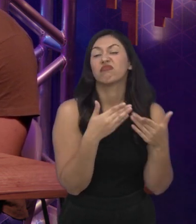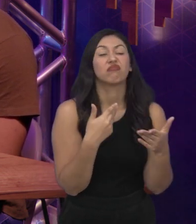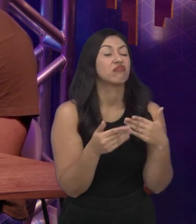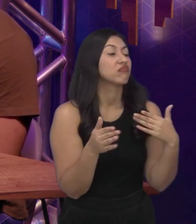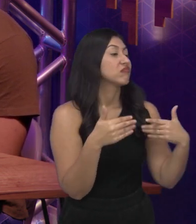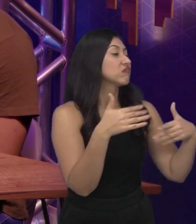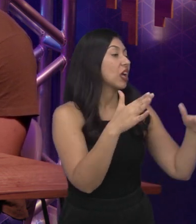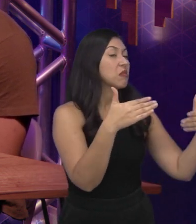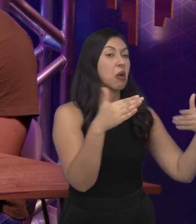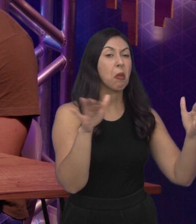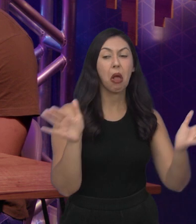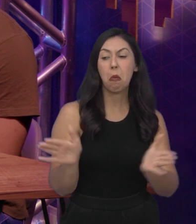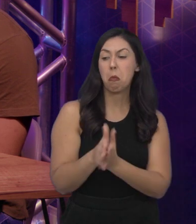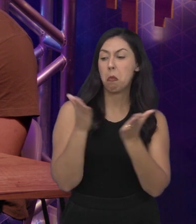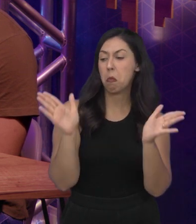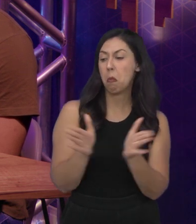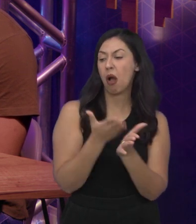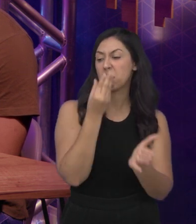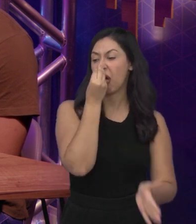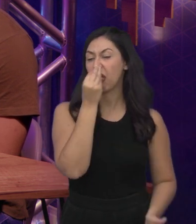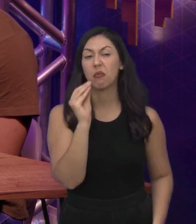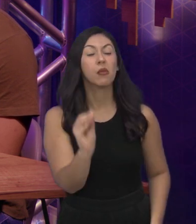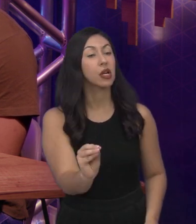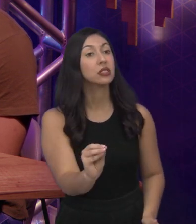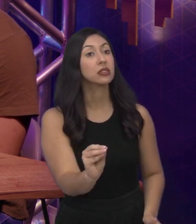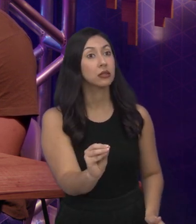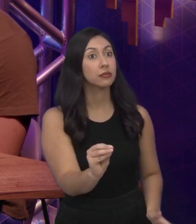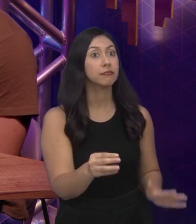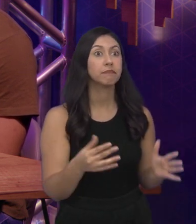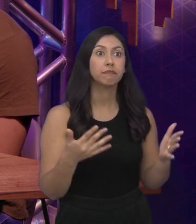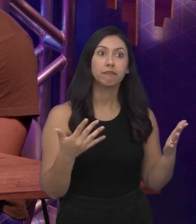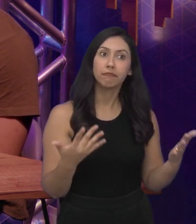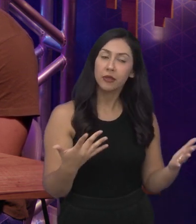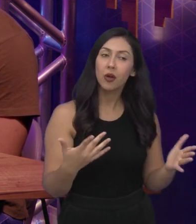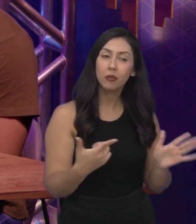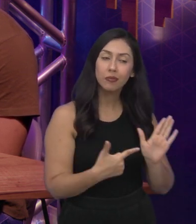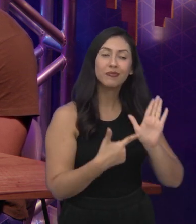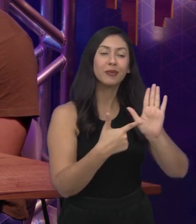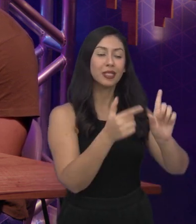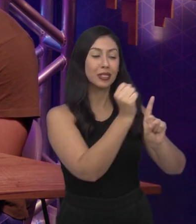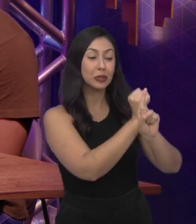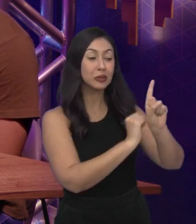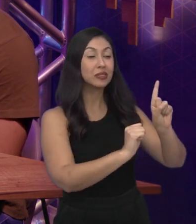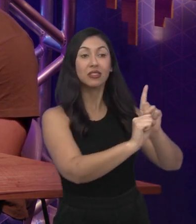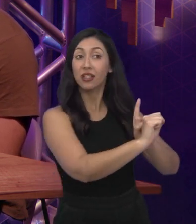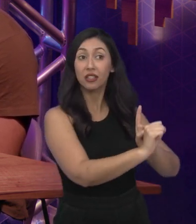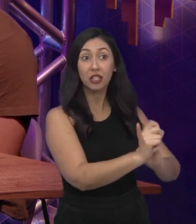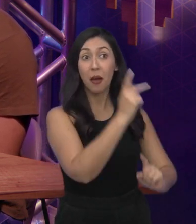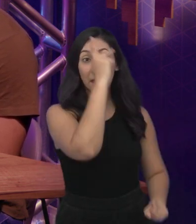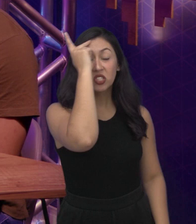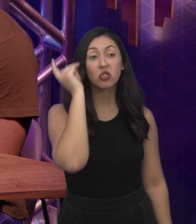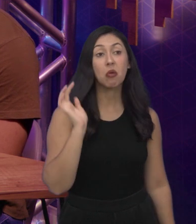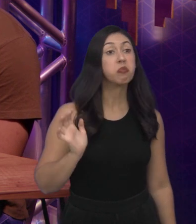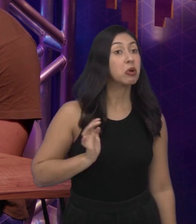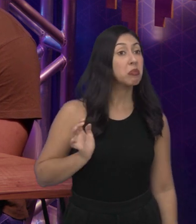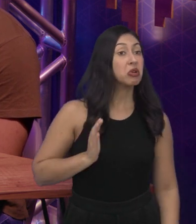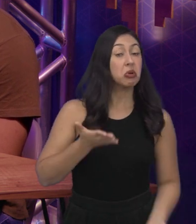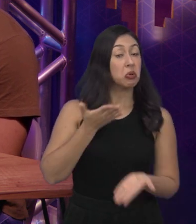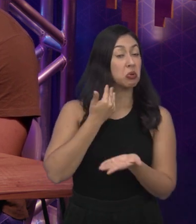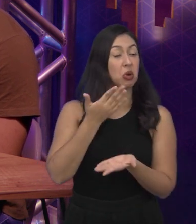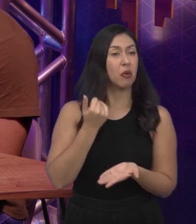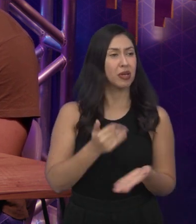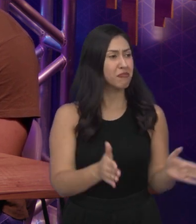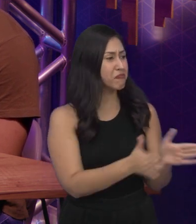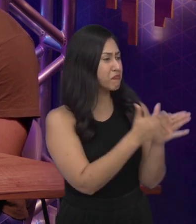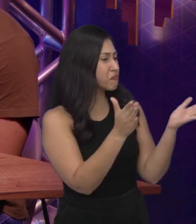com quem está nos níveis mais baixos. Então isso seria um retrato da sociedade, né? Quem tem mais comida tem, e quem